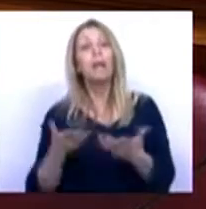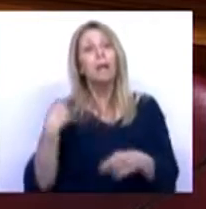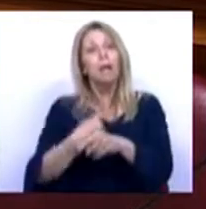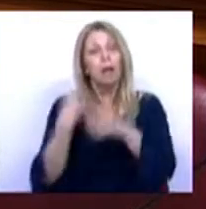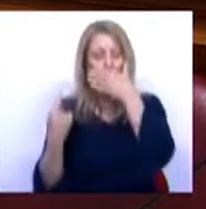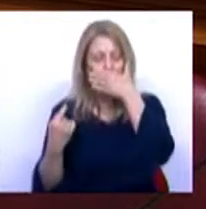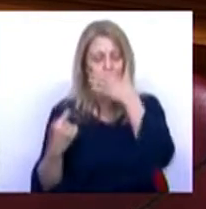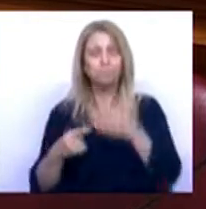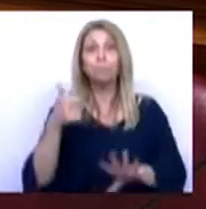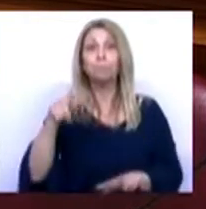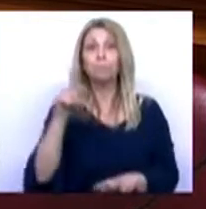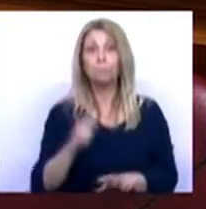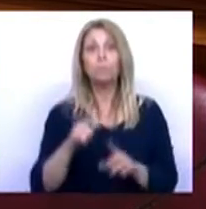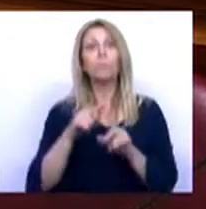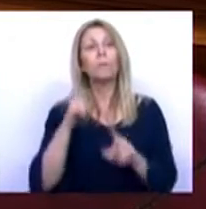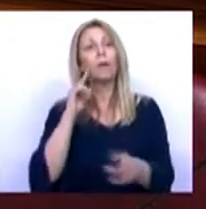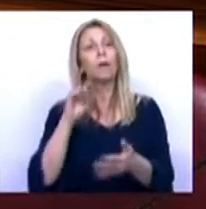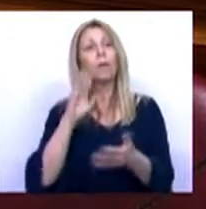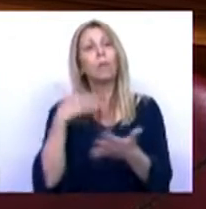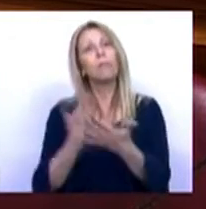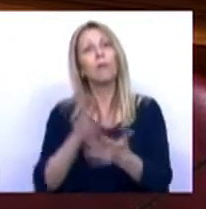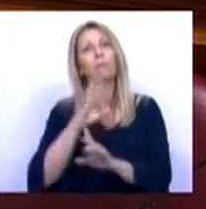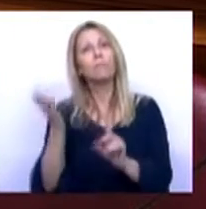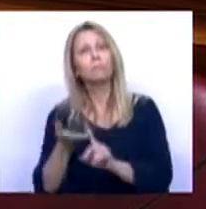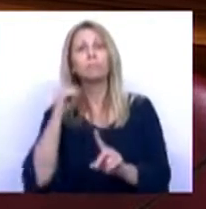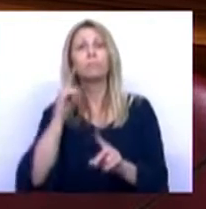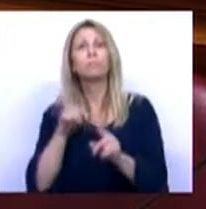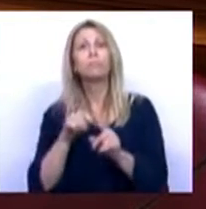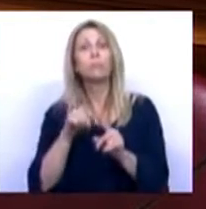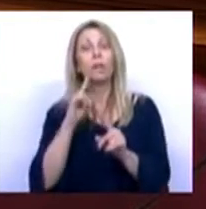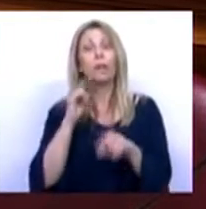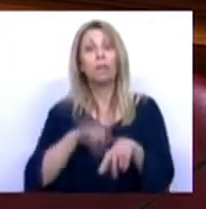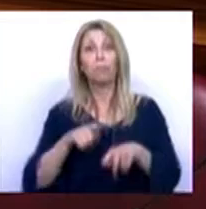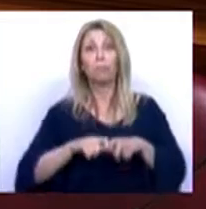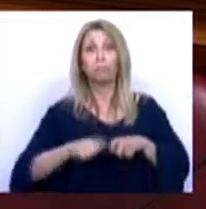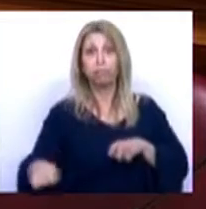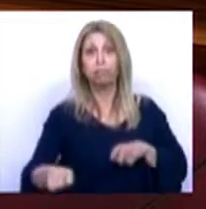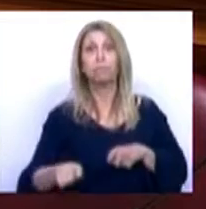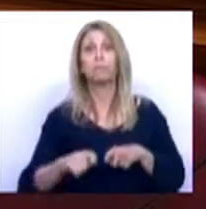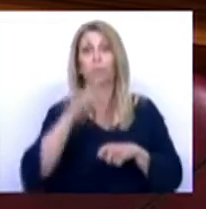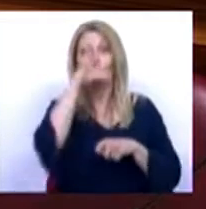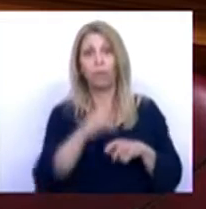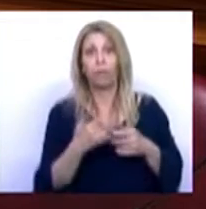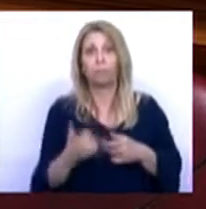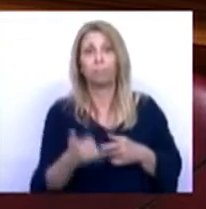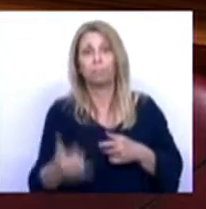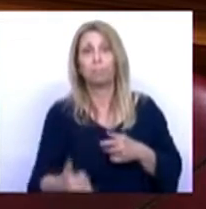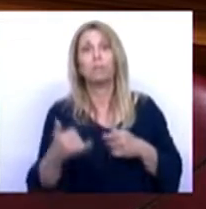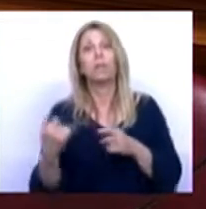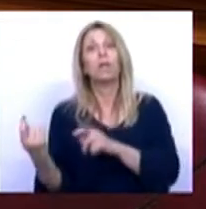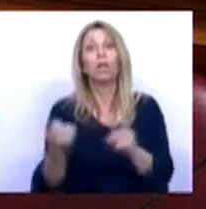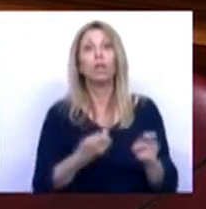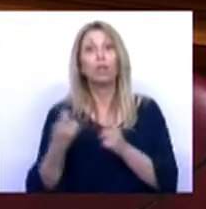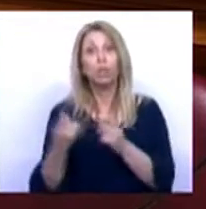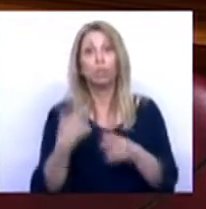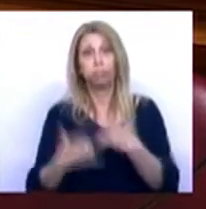da publicização dos crimes de violação a este plenário, sessão legislativa após sessão legislativa, discutimo-lo no dia 15